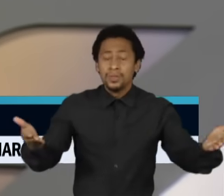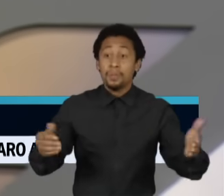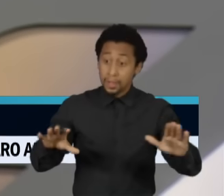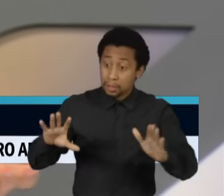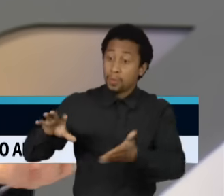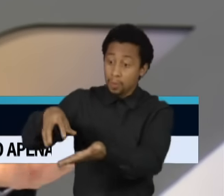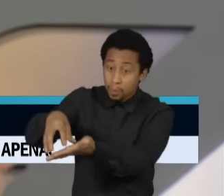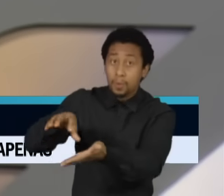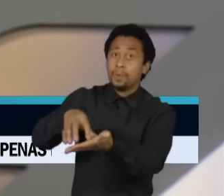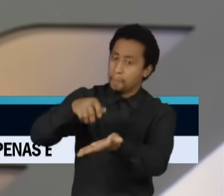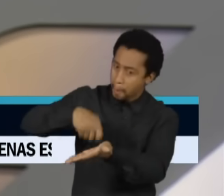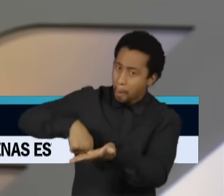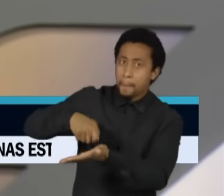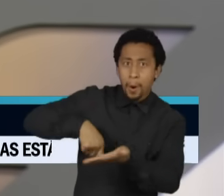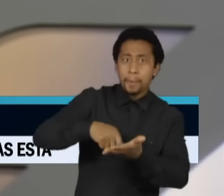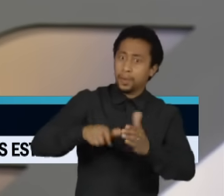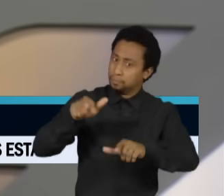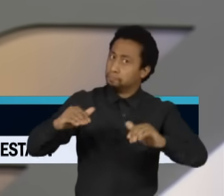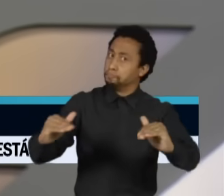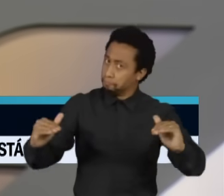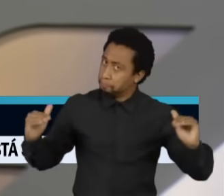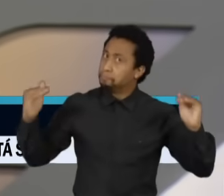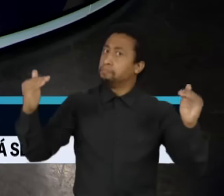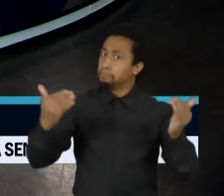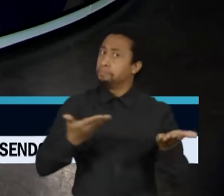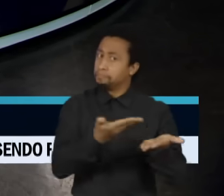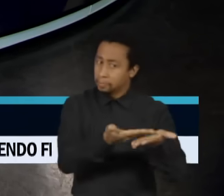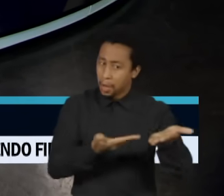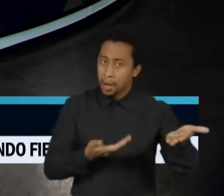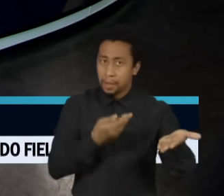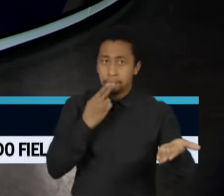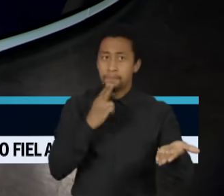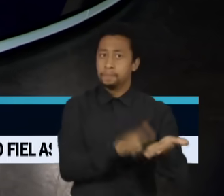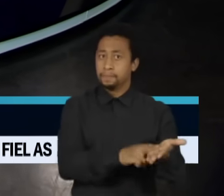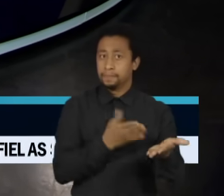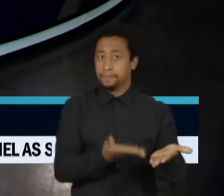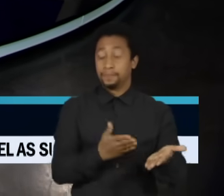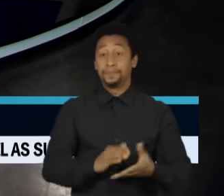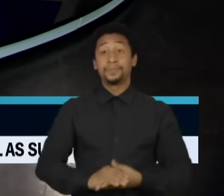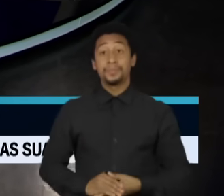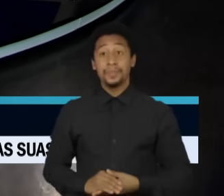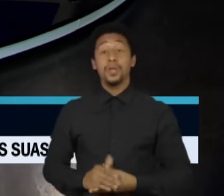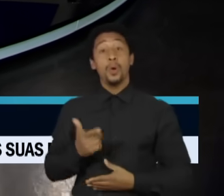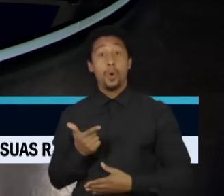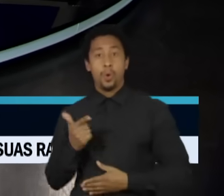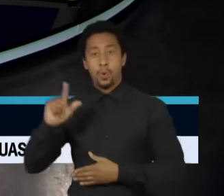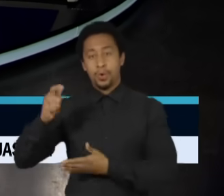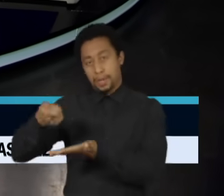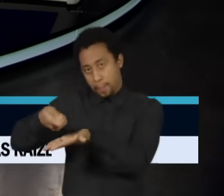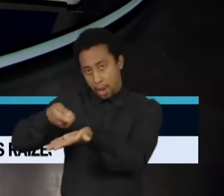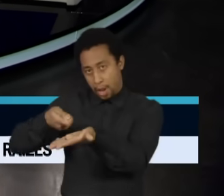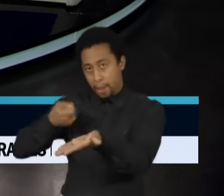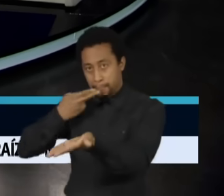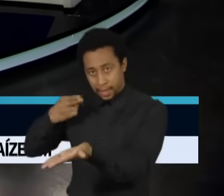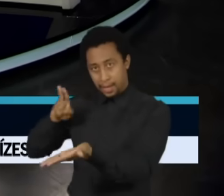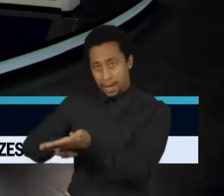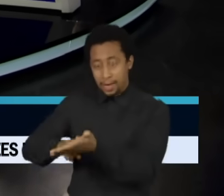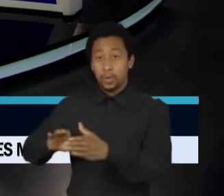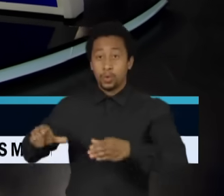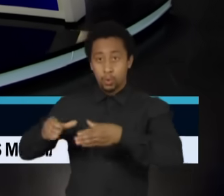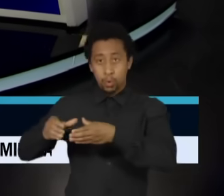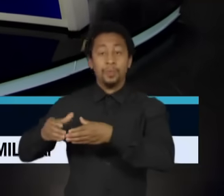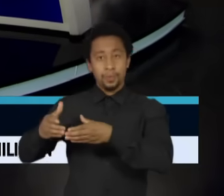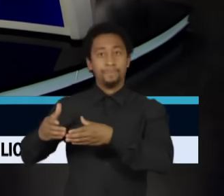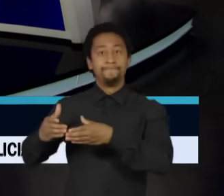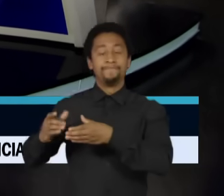entidades que estão subscrevendo a carta, né? Agora, já a carta assinada pelo movimento de advogados de direita diz que existe no Brasil uma